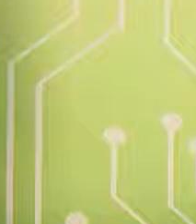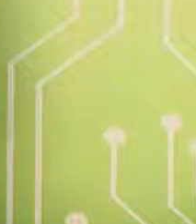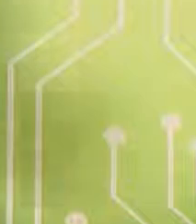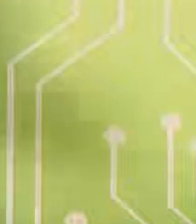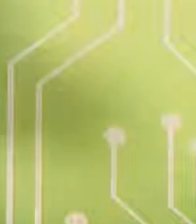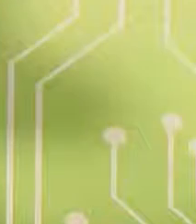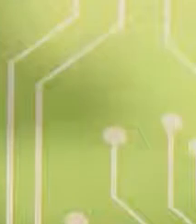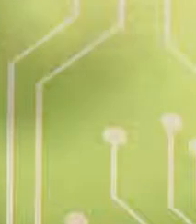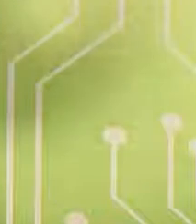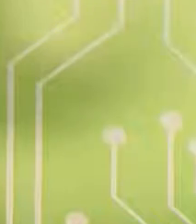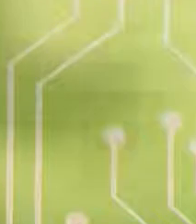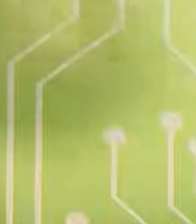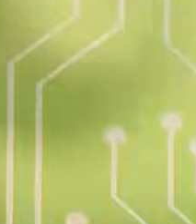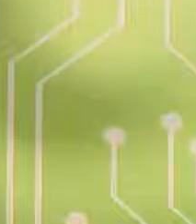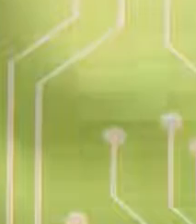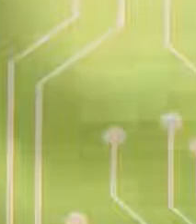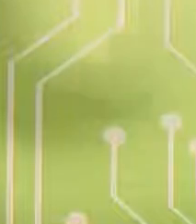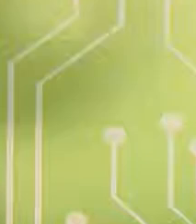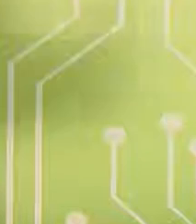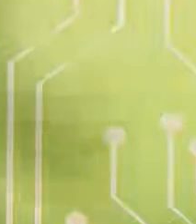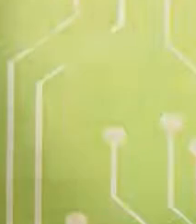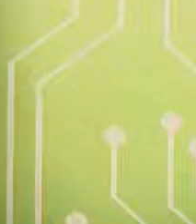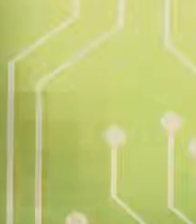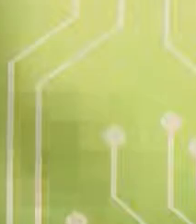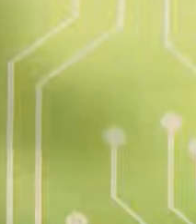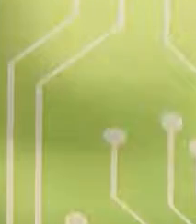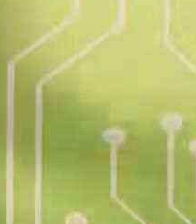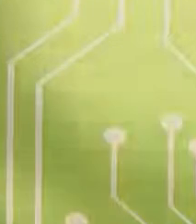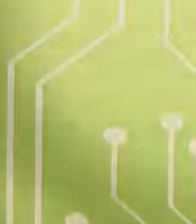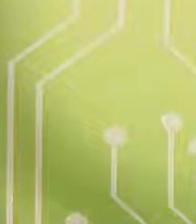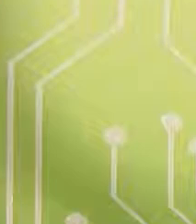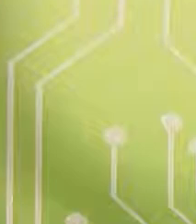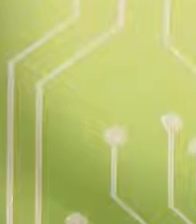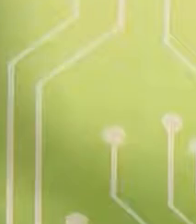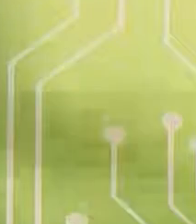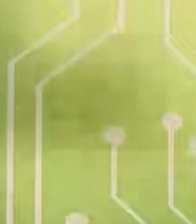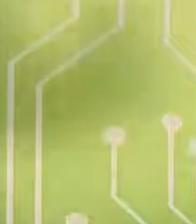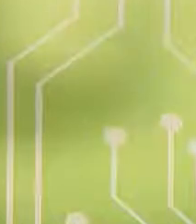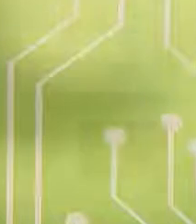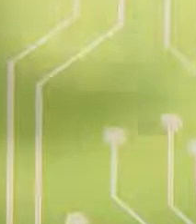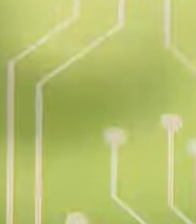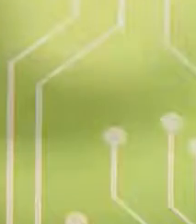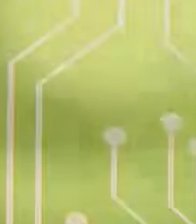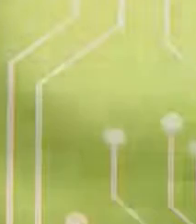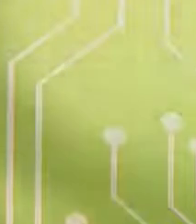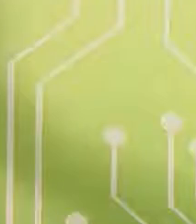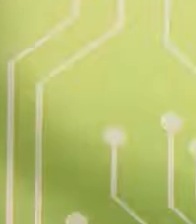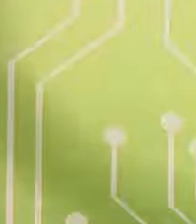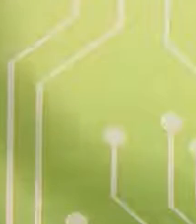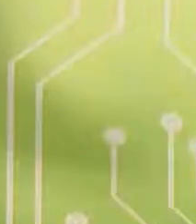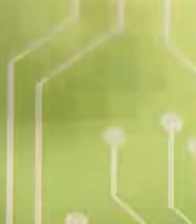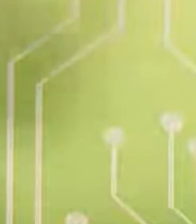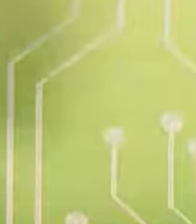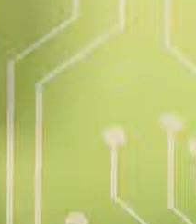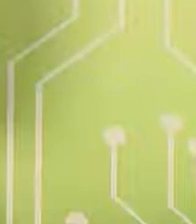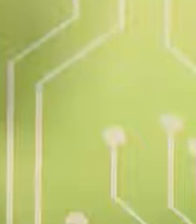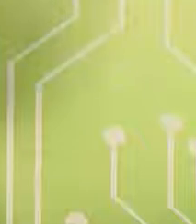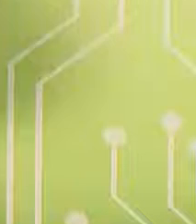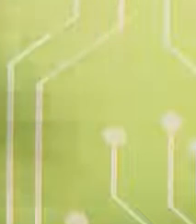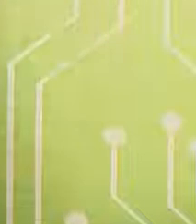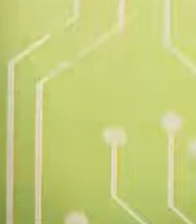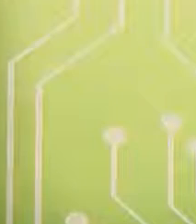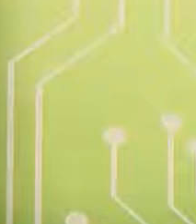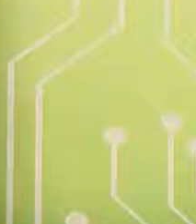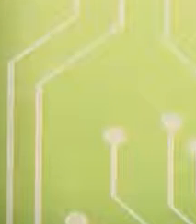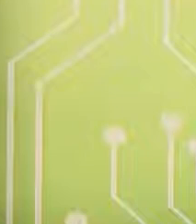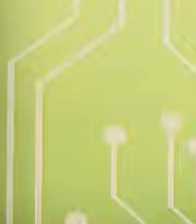celular. Porque a maioria dos bens que são produzidos, eles também têm a intencionalidade de facilitar o